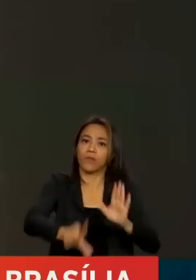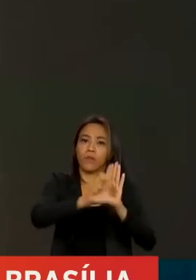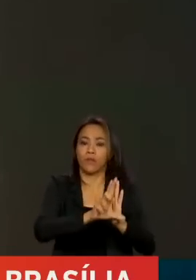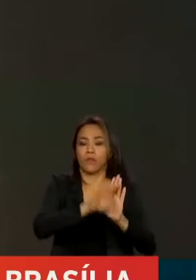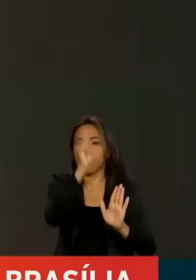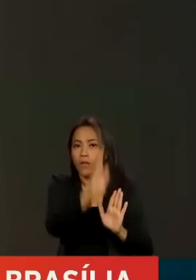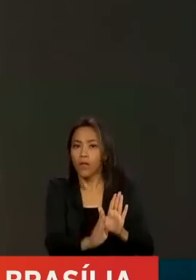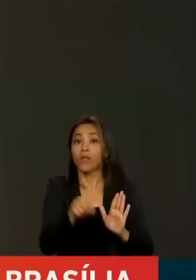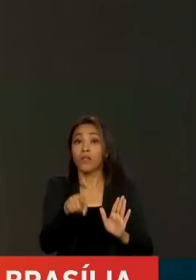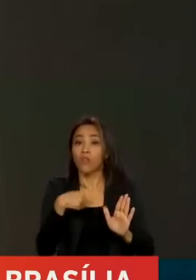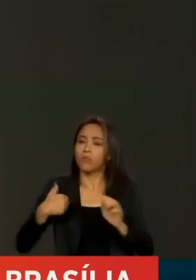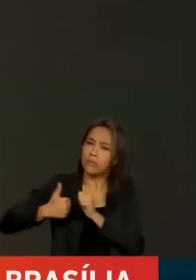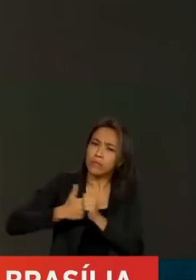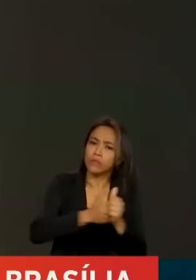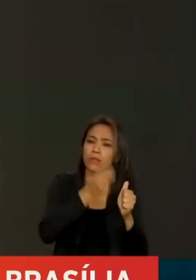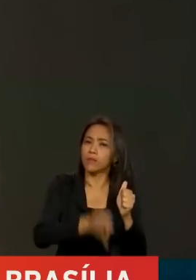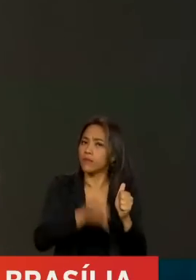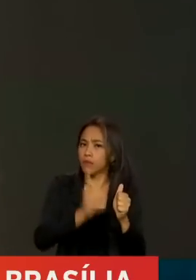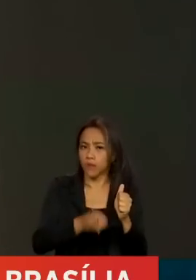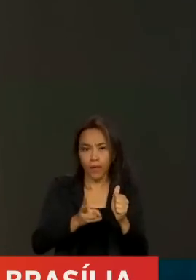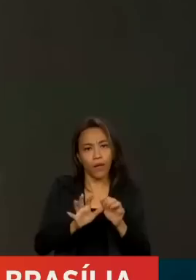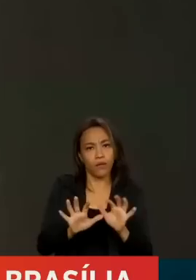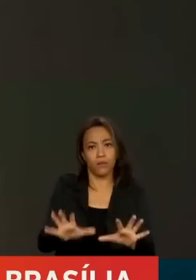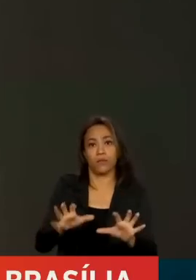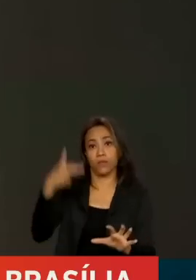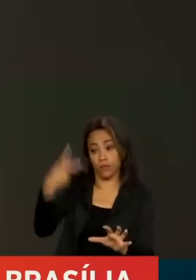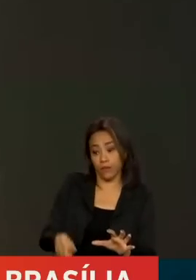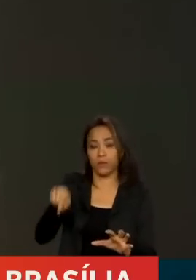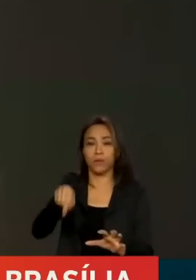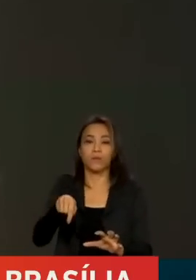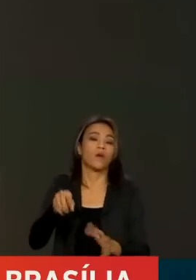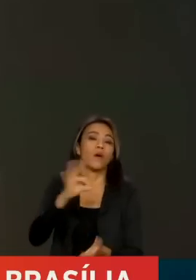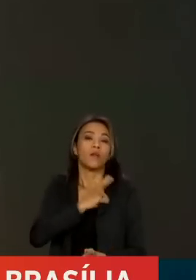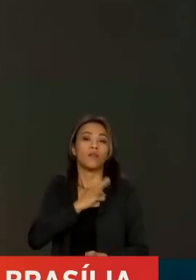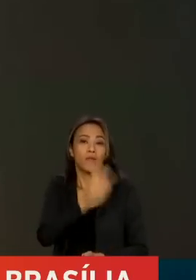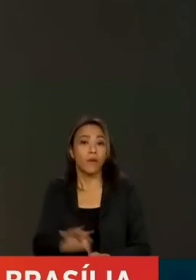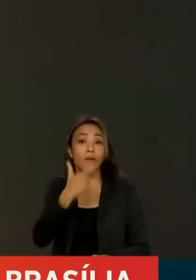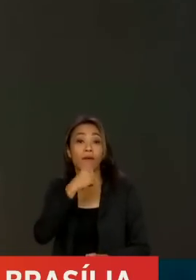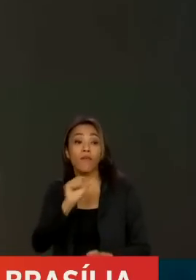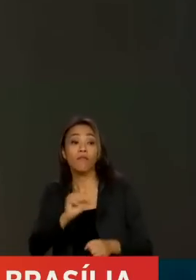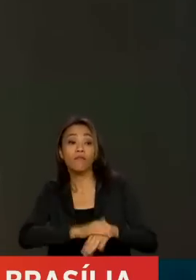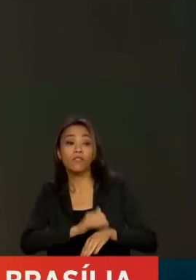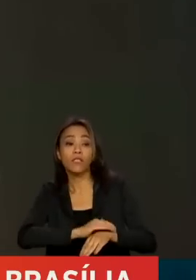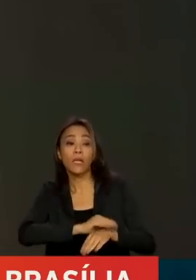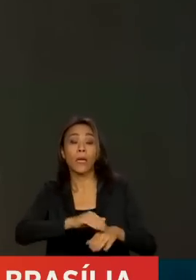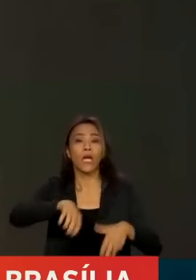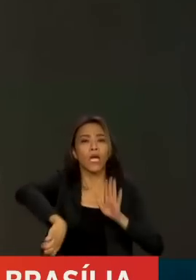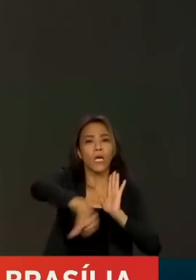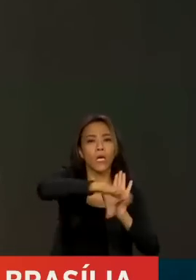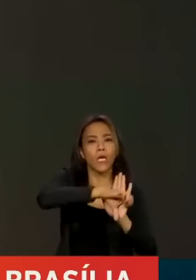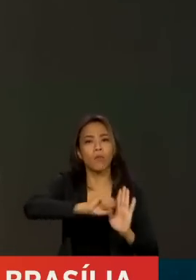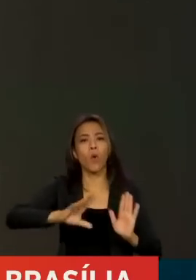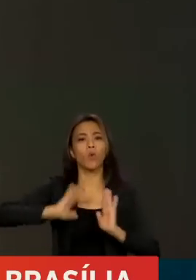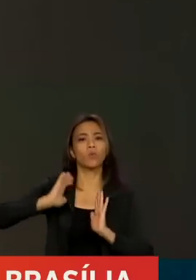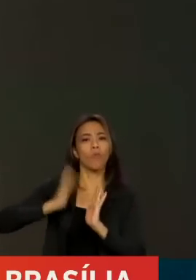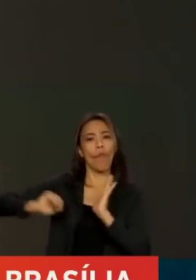e nos distritos termos da Lei como deve ser uma instituição de aqueles que praticarem crimes ou se omitiram quando